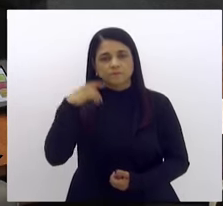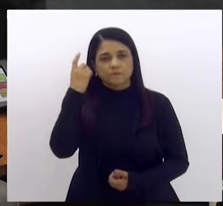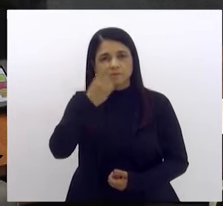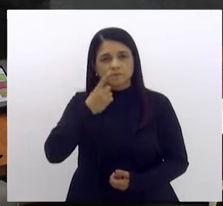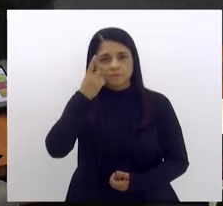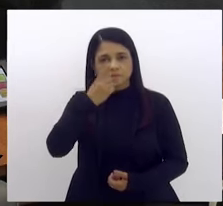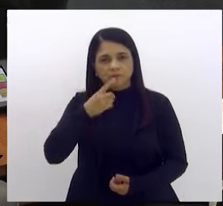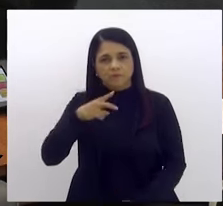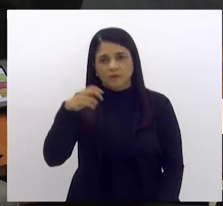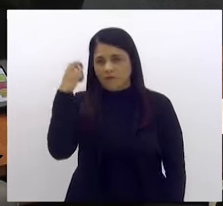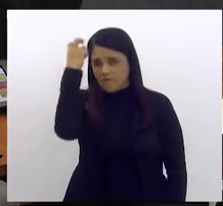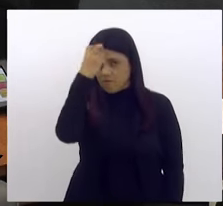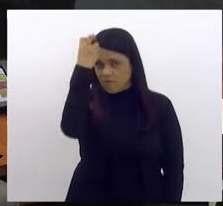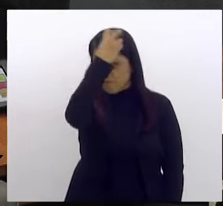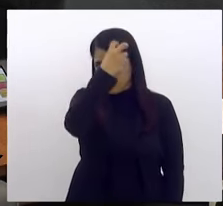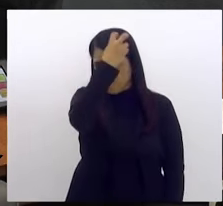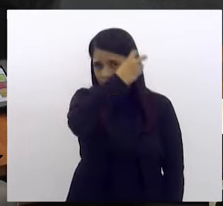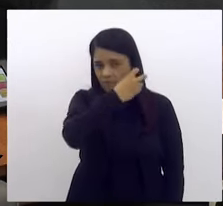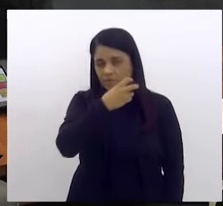Deputada Verônica Lima.